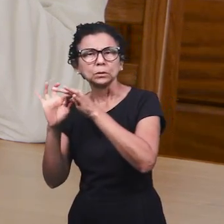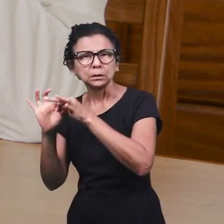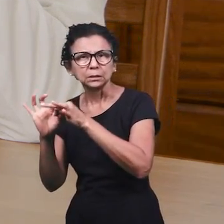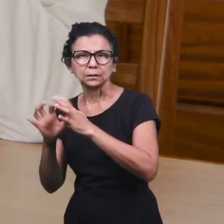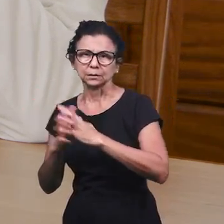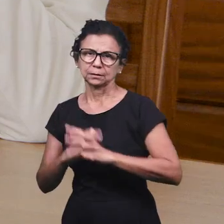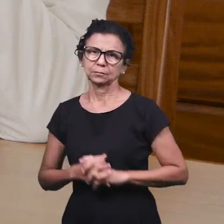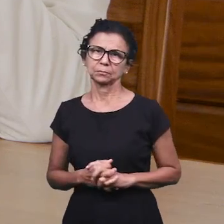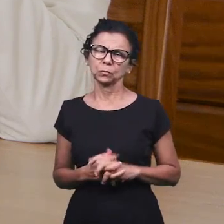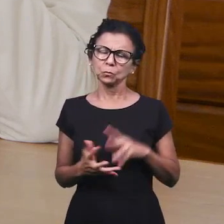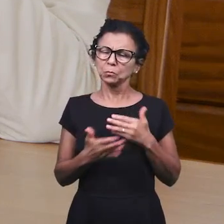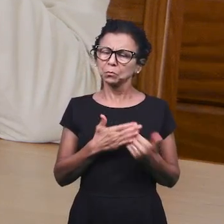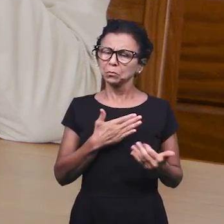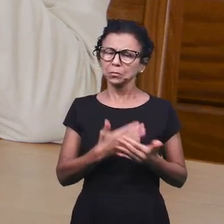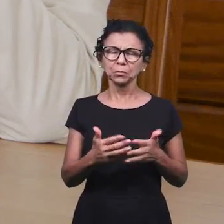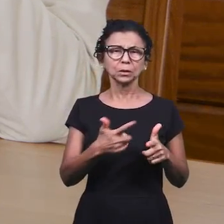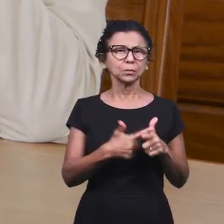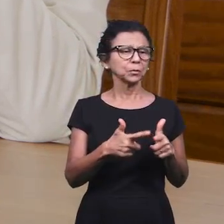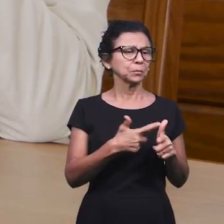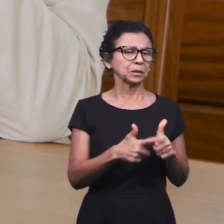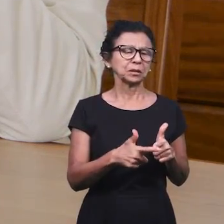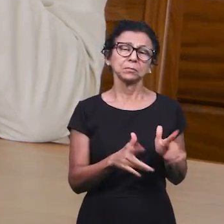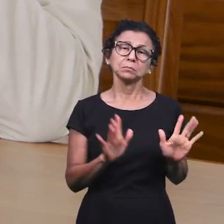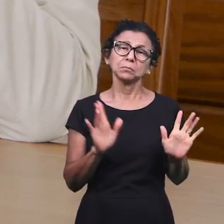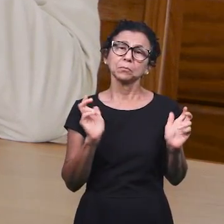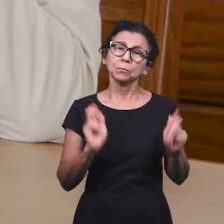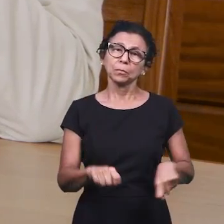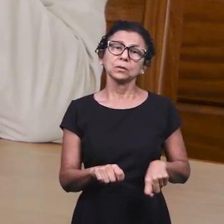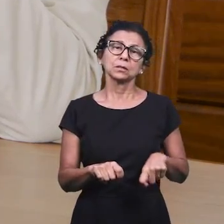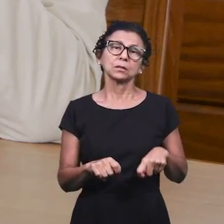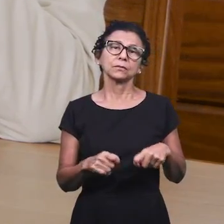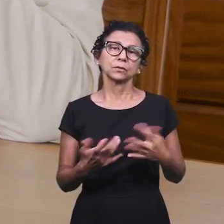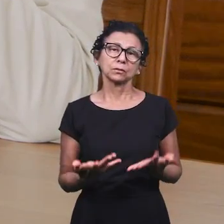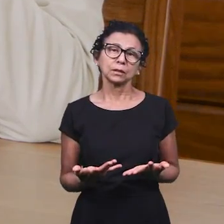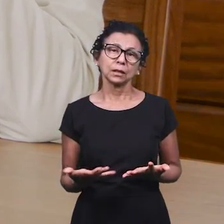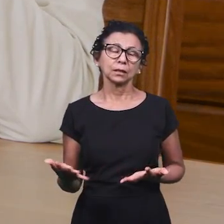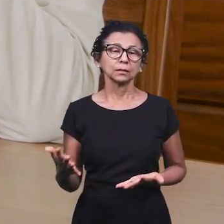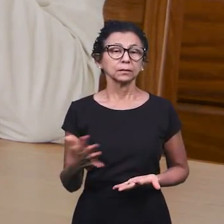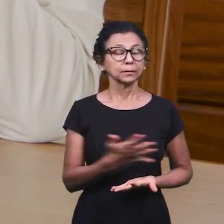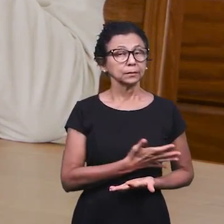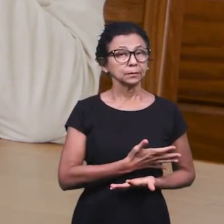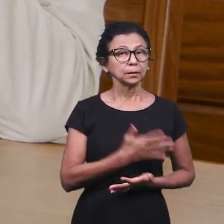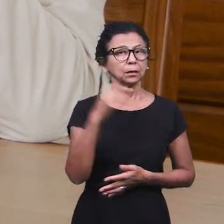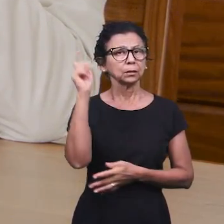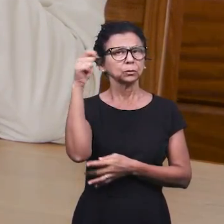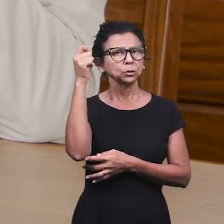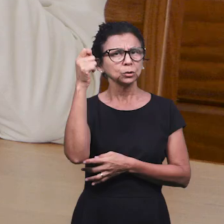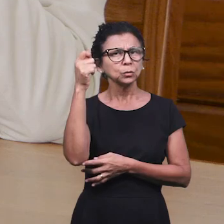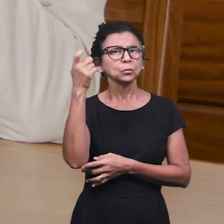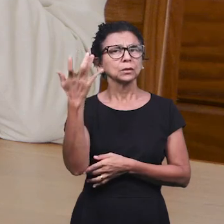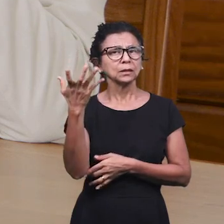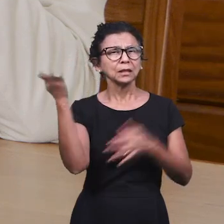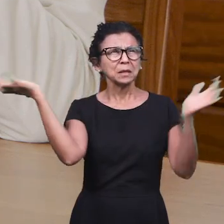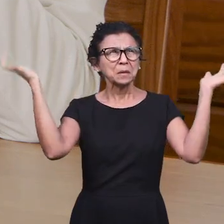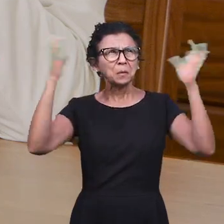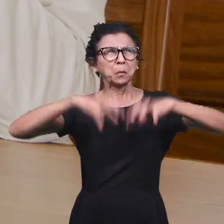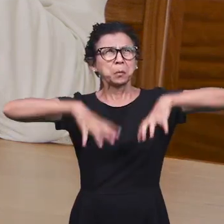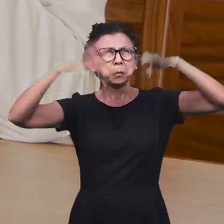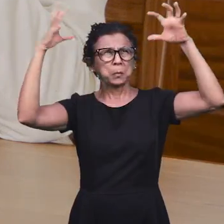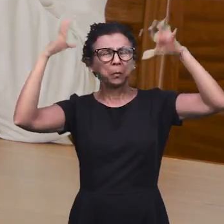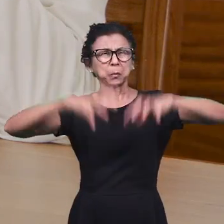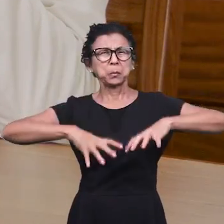ataques, pode vir de todo lado. Ninguém tem culpa de ter essa chuva toda, ter destruído tantas casas, tantas famílias, mas o